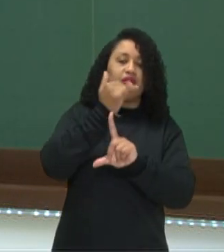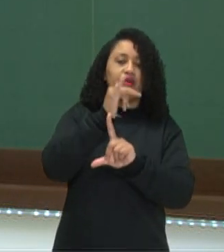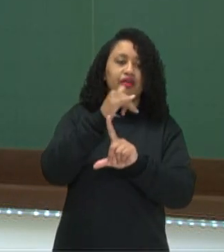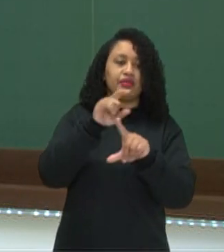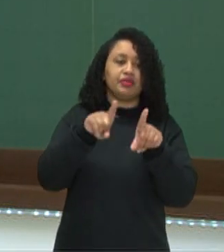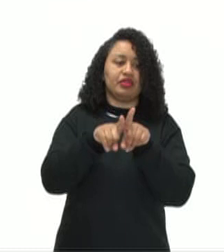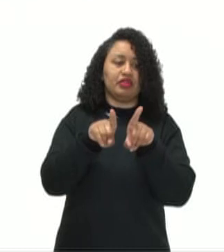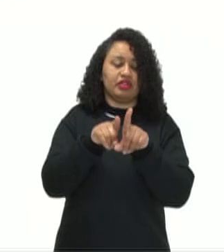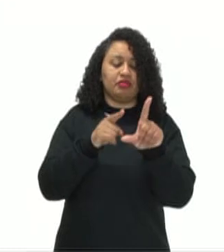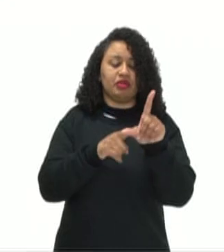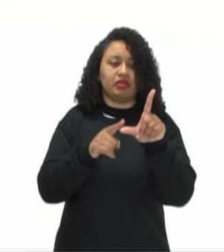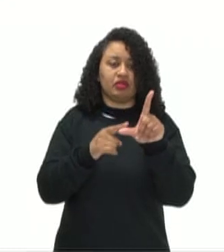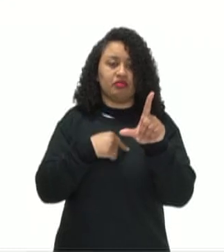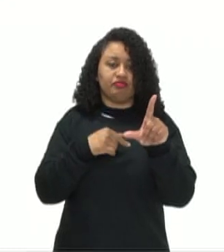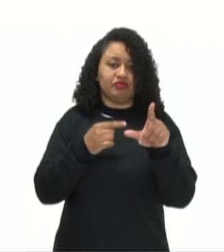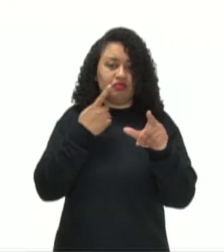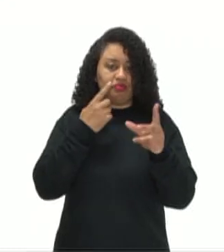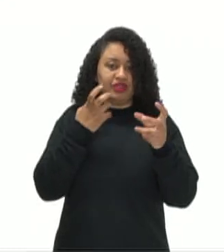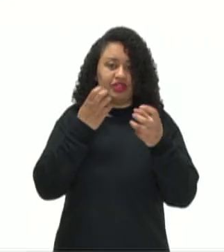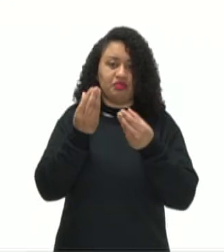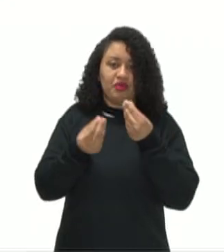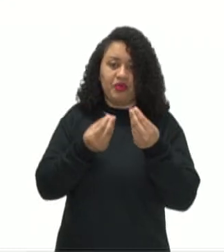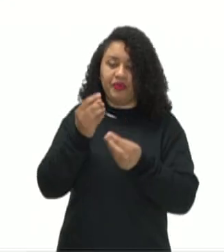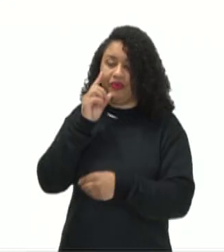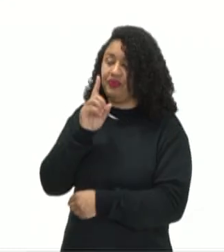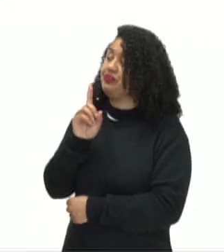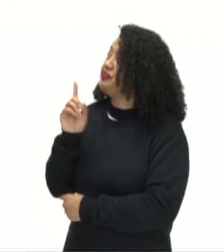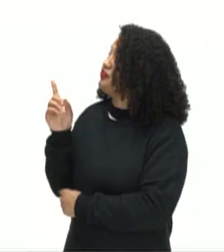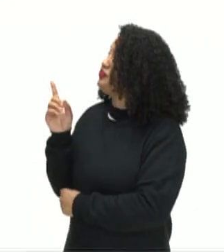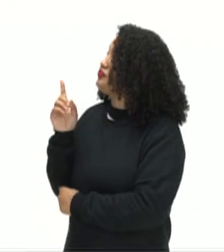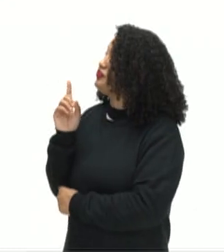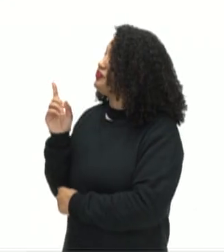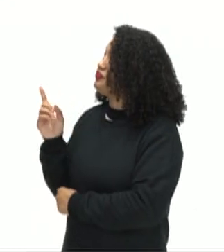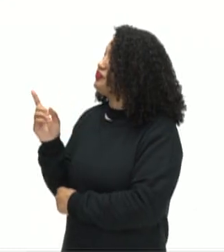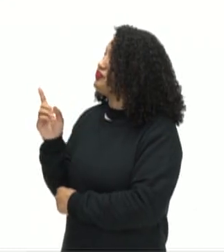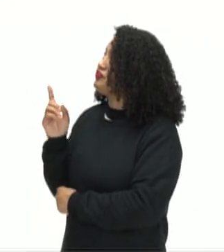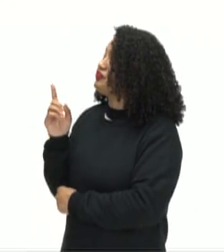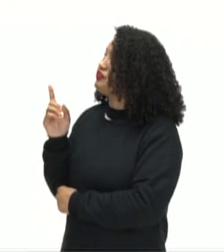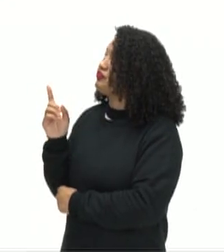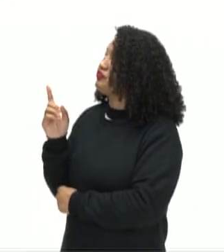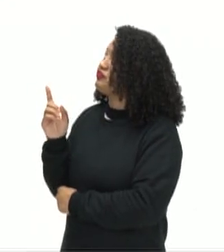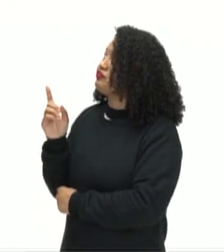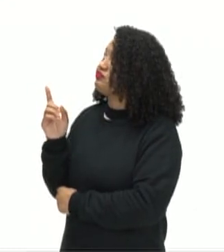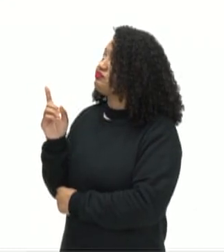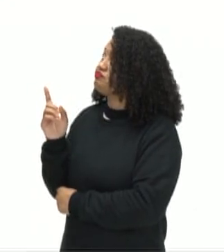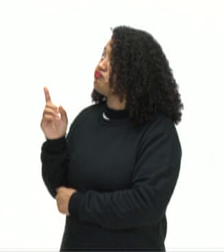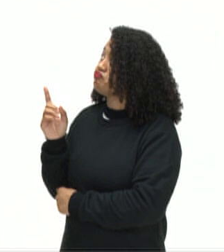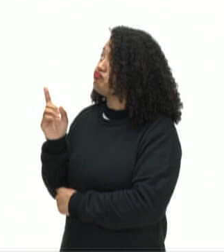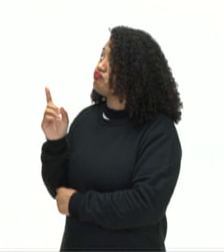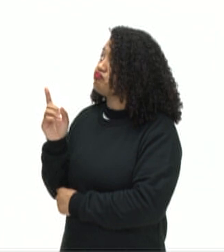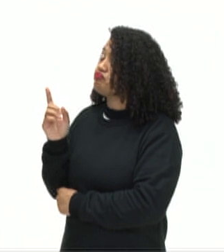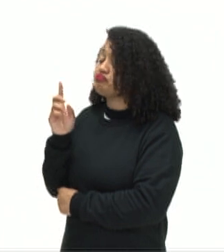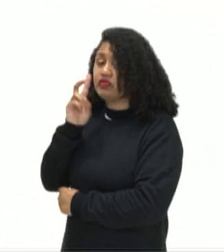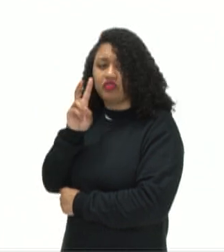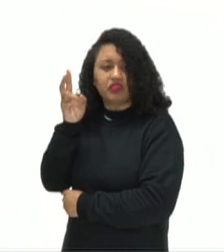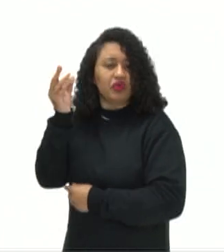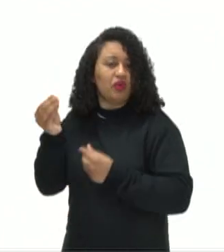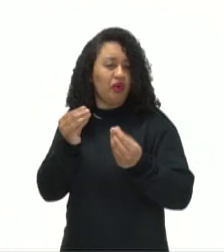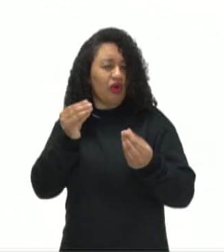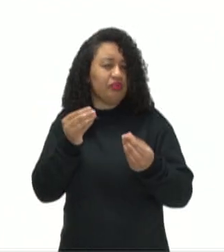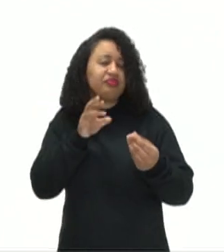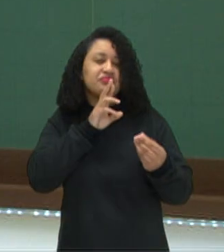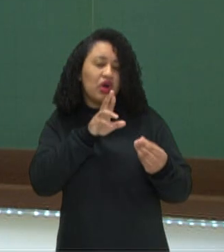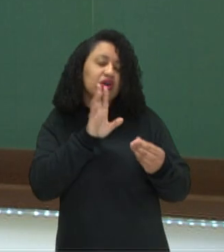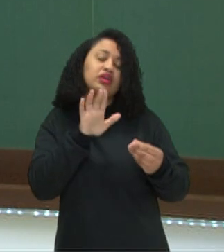duas raízes e o vértice. Marcou isso daqui no plano cartesiano? Faz o traço da parábola. Pronto,